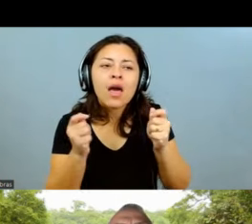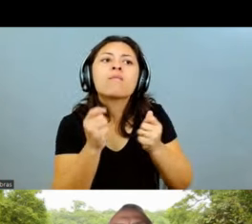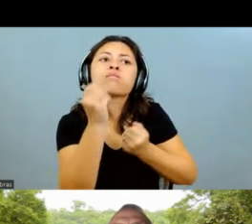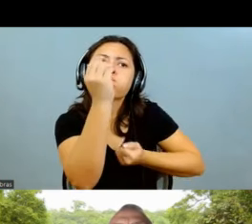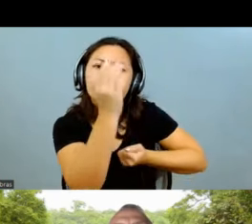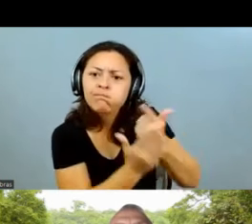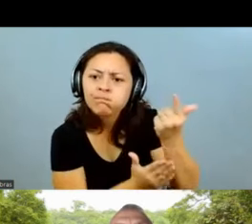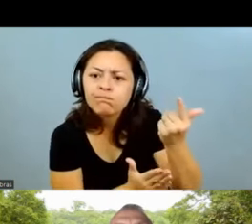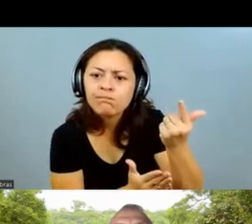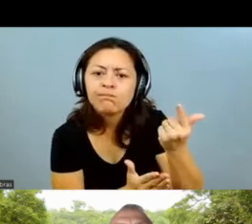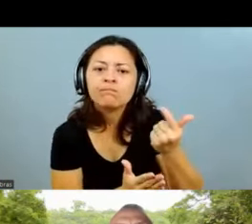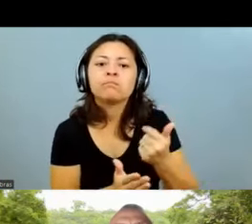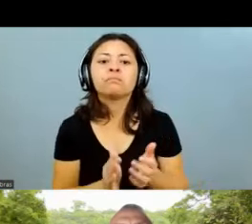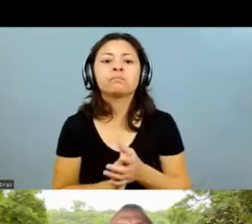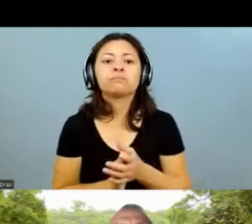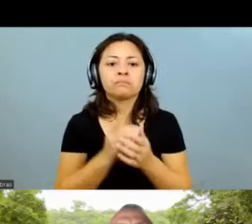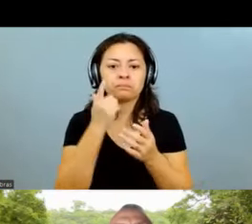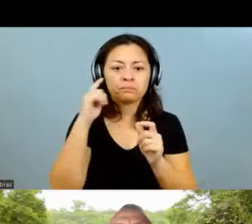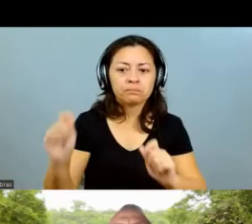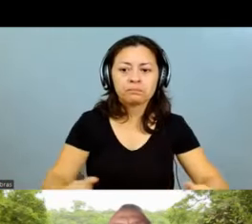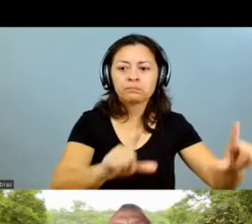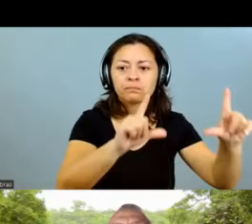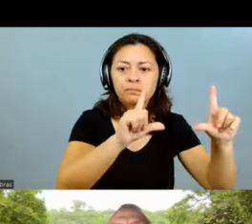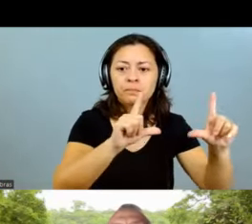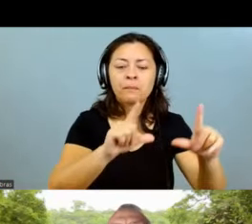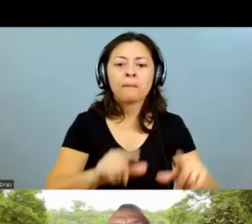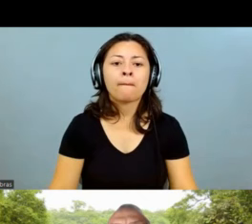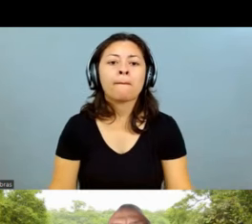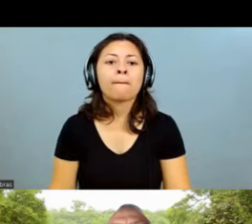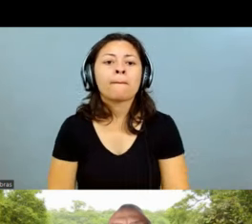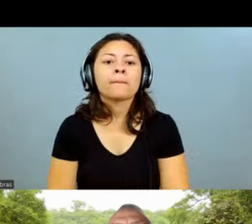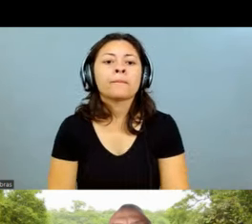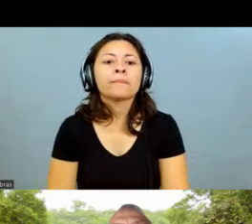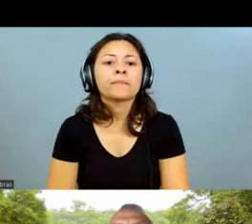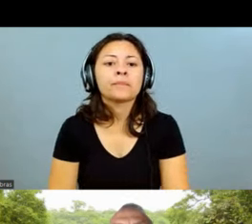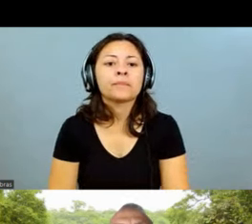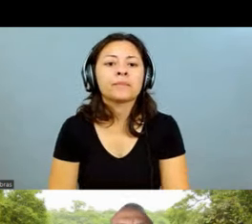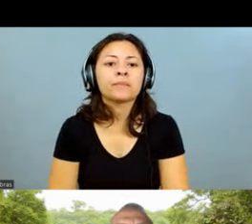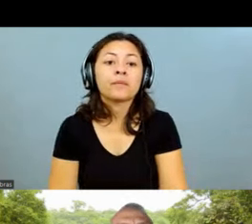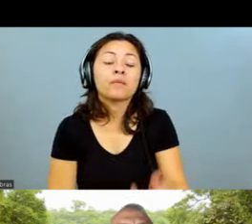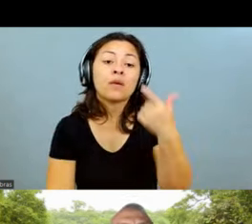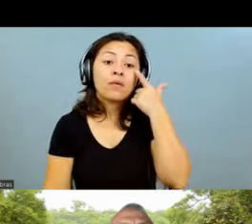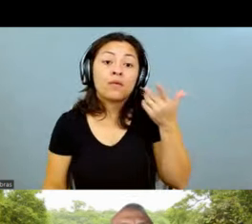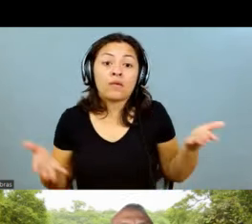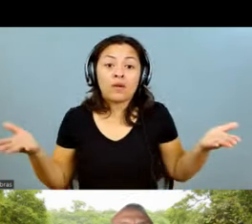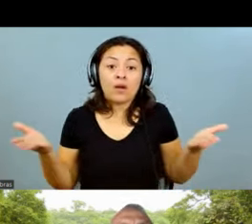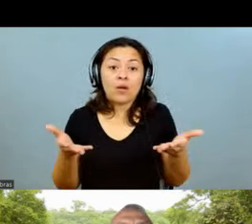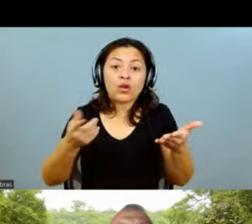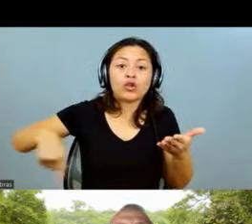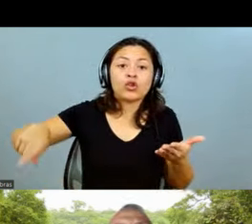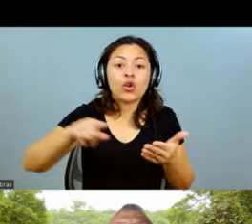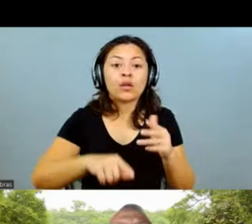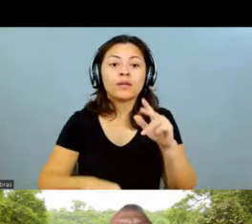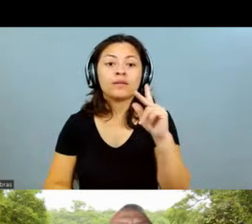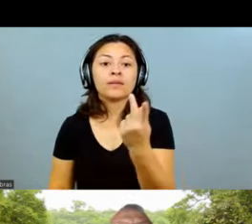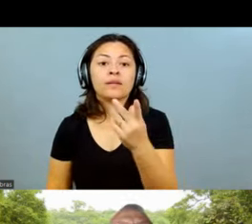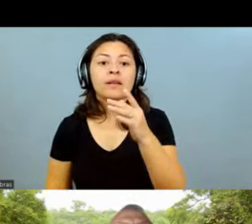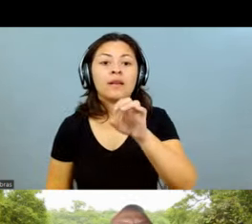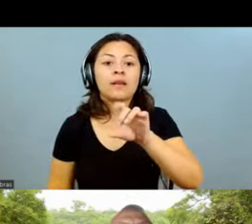podemos avançar para o slide 18 por favor onde apresentamos a posição atual dos Reds já fixados